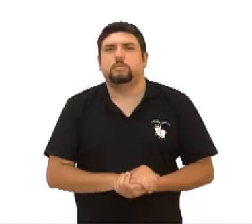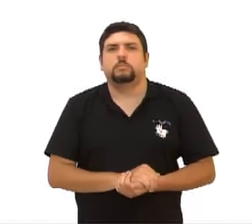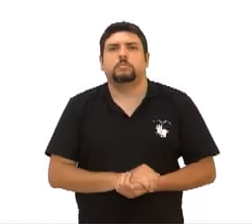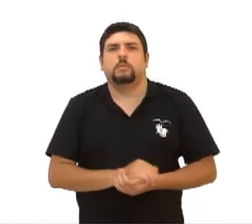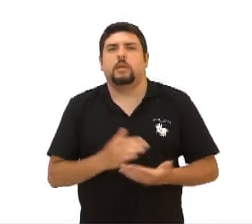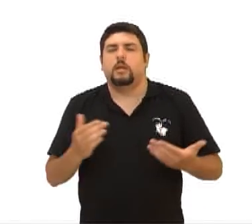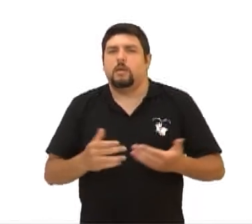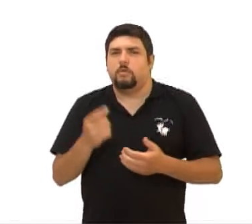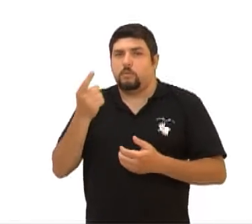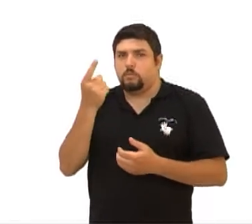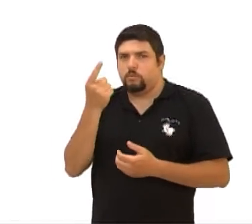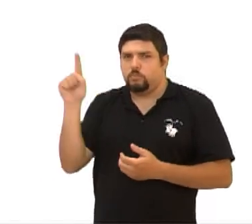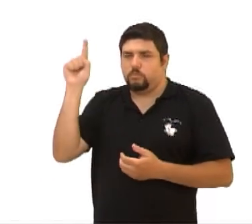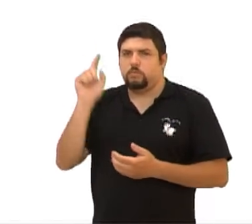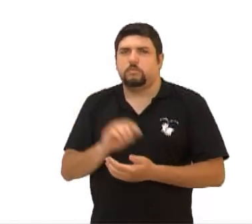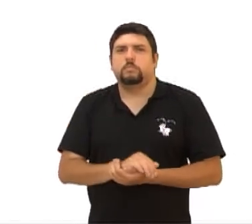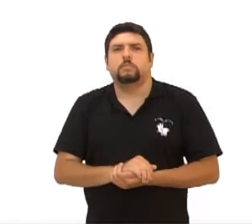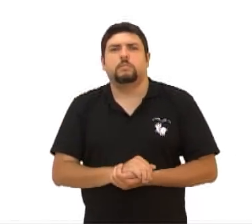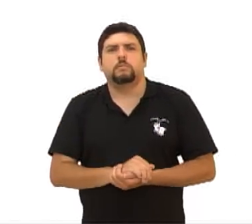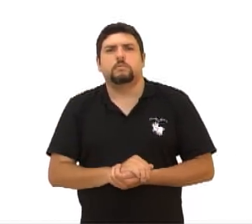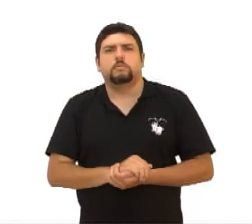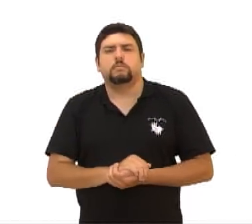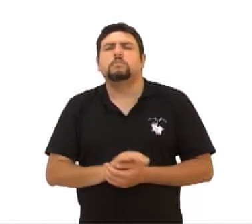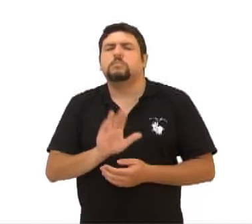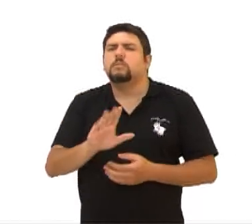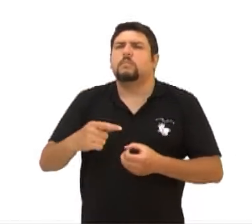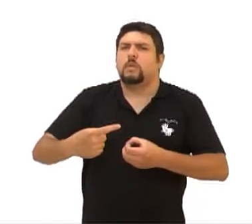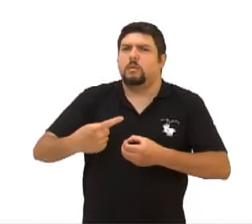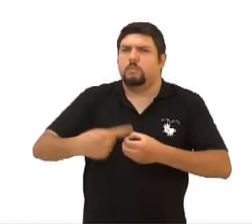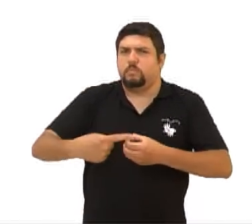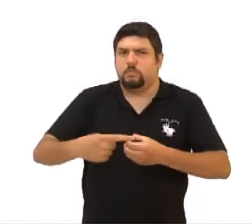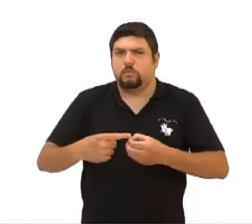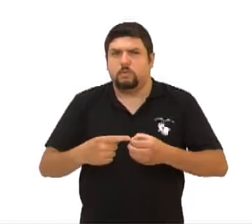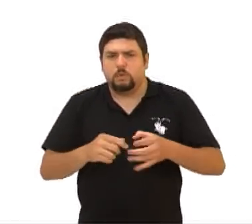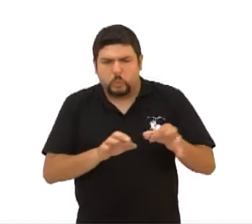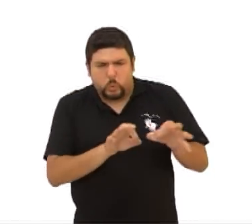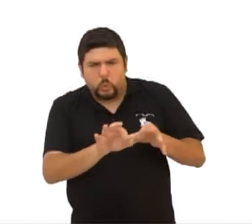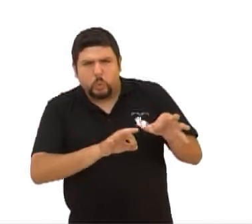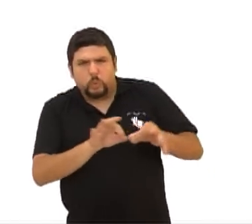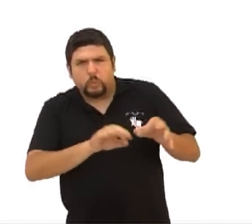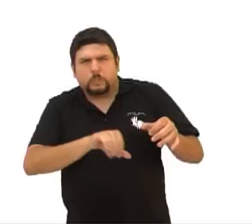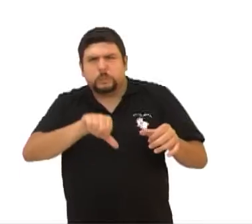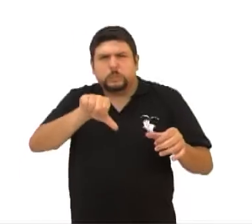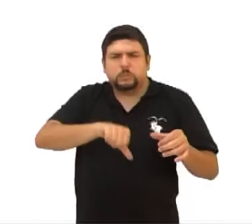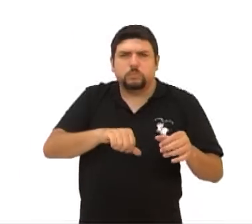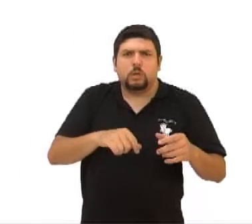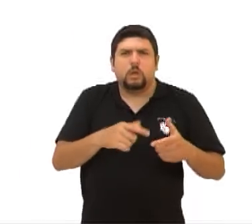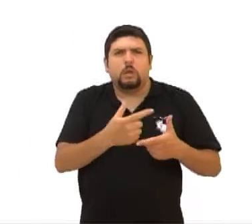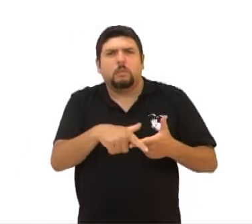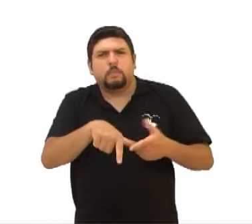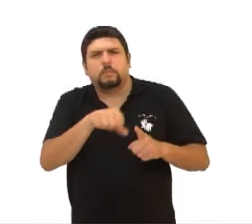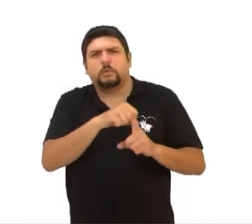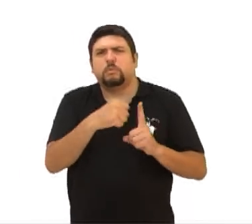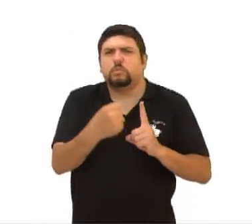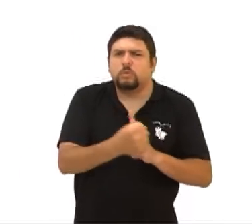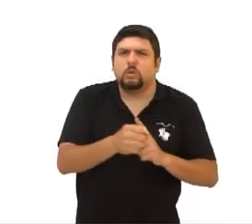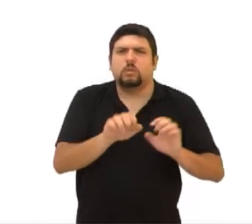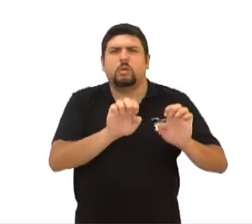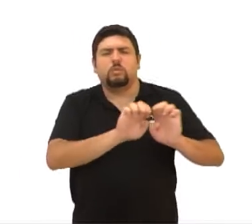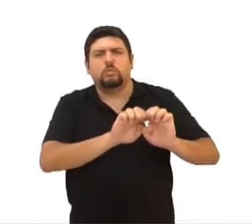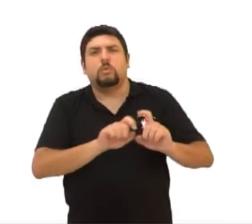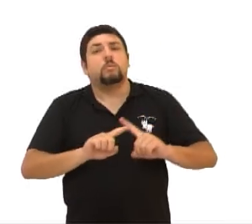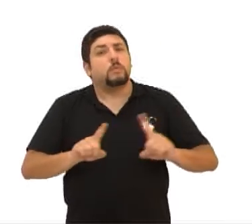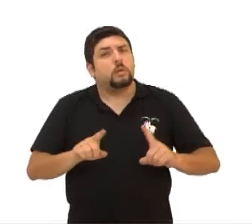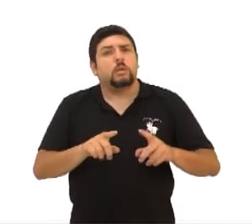fazer o nosso último exercício aí. Porque, apesar da urbanização mal planejada acarretar problemas sociais e de infraestrutura, ainda assim